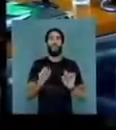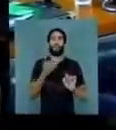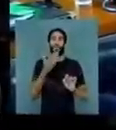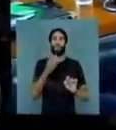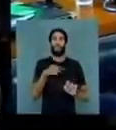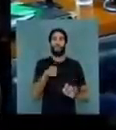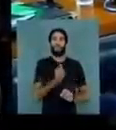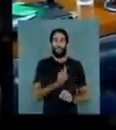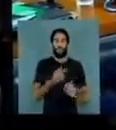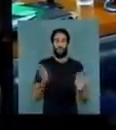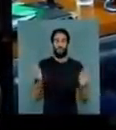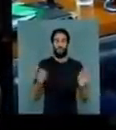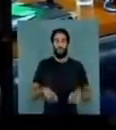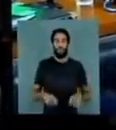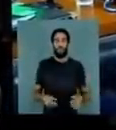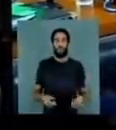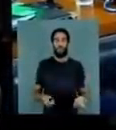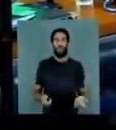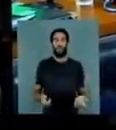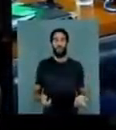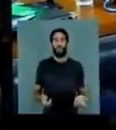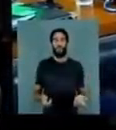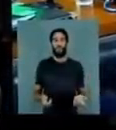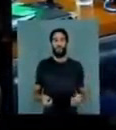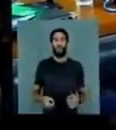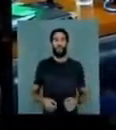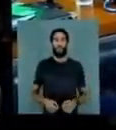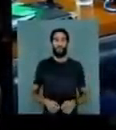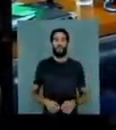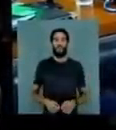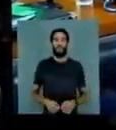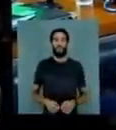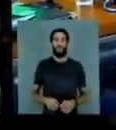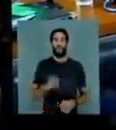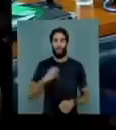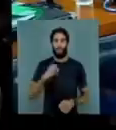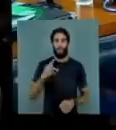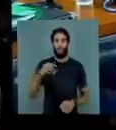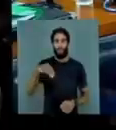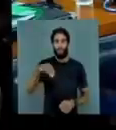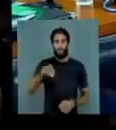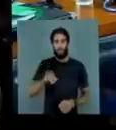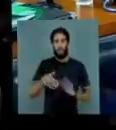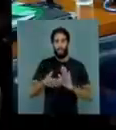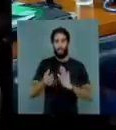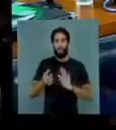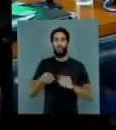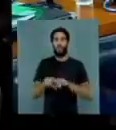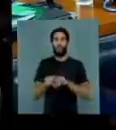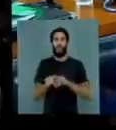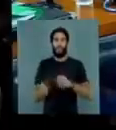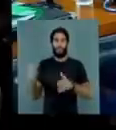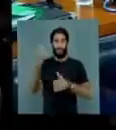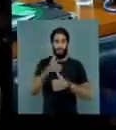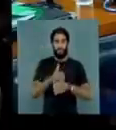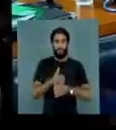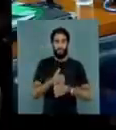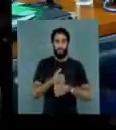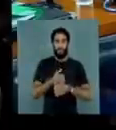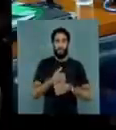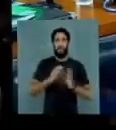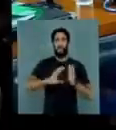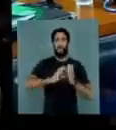de que seja retirado da comissão parlamentar missa de inquérito e substituído pelo seu partido